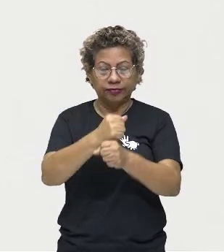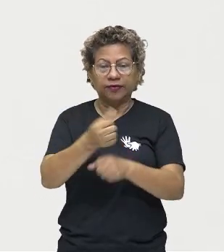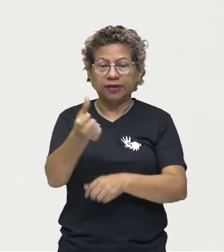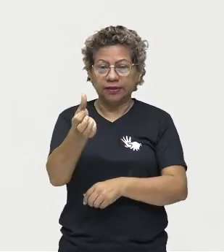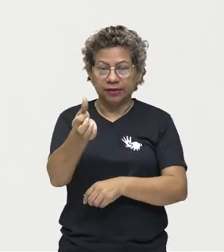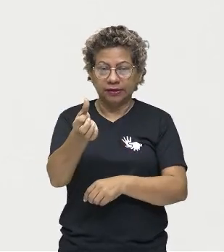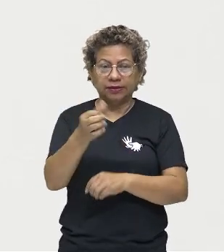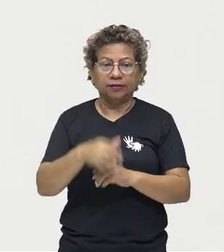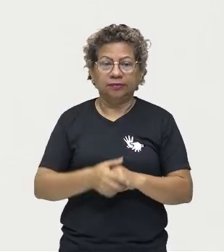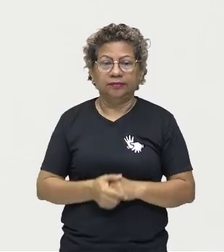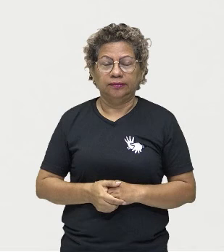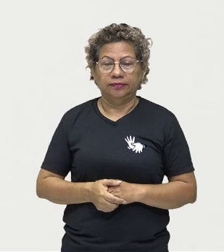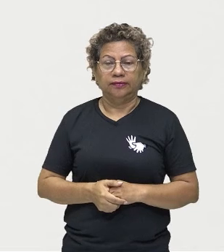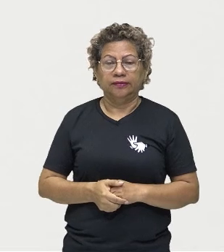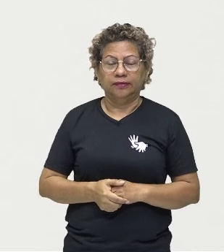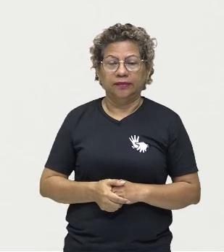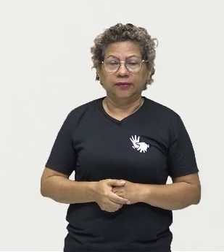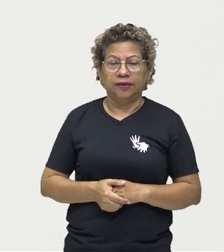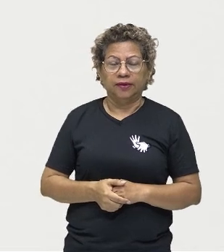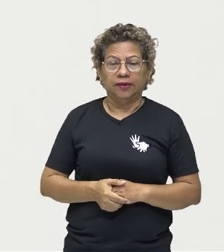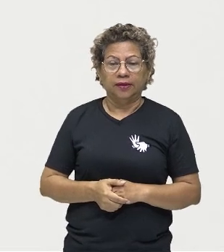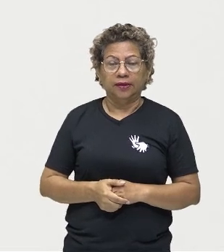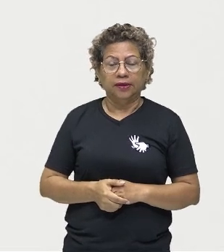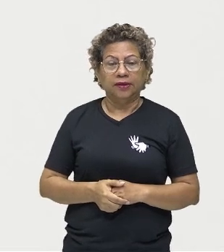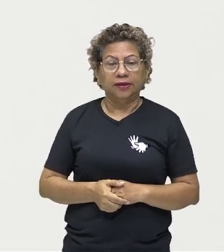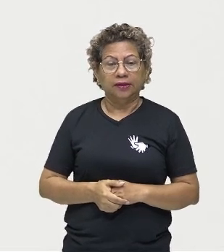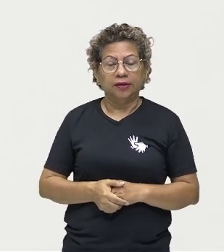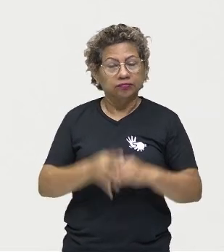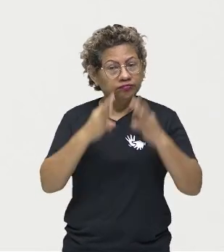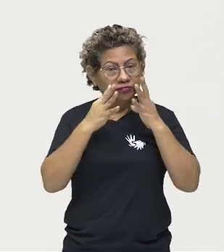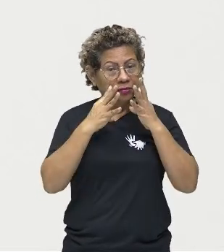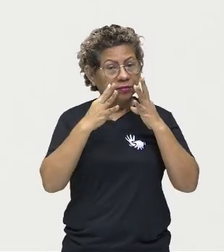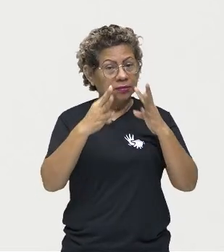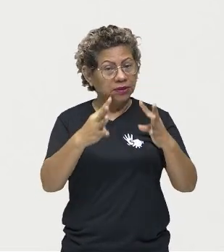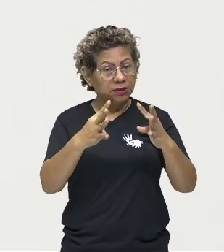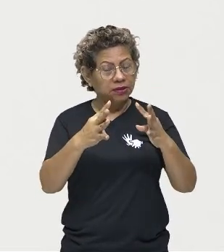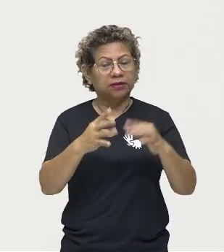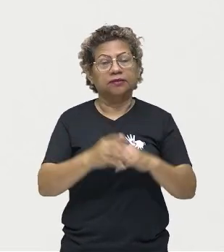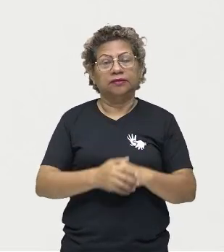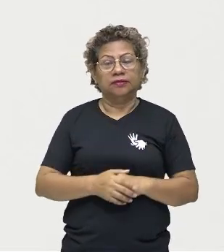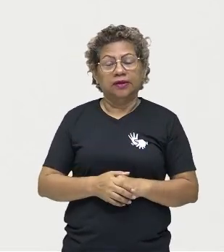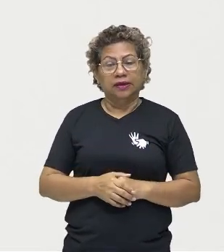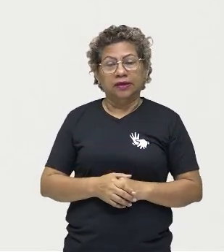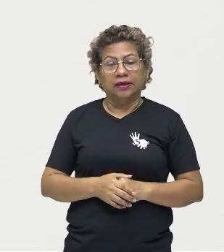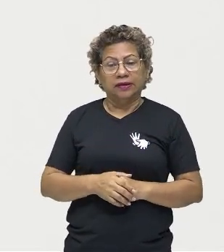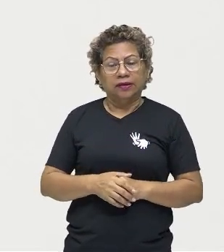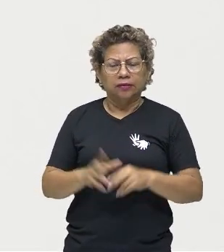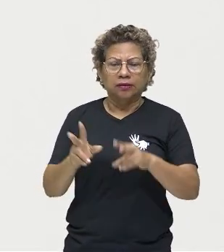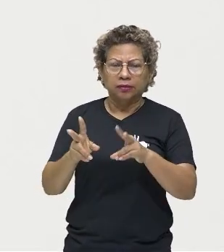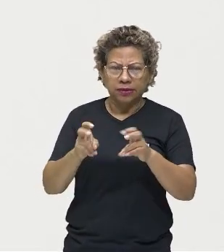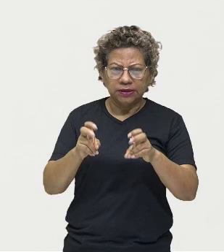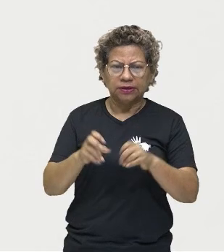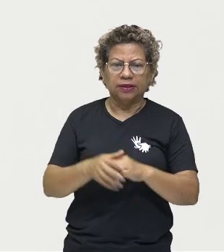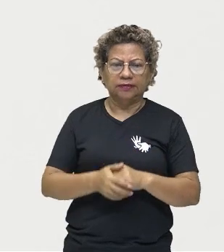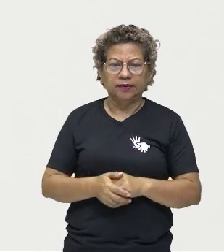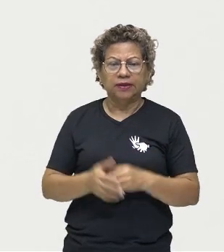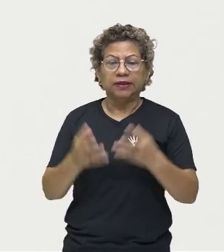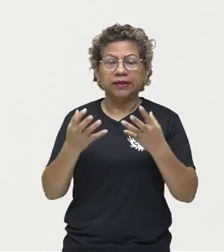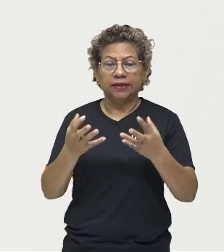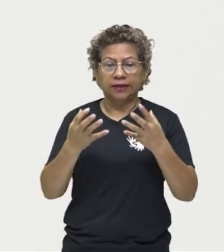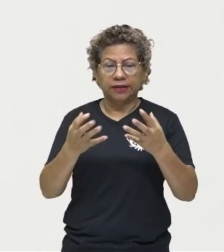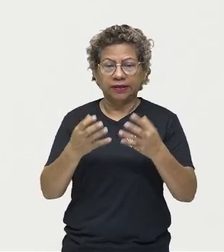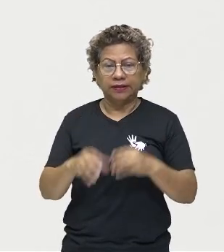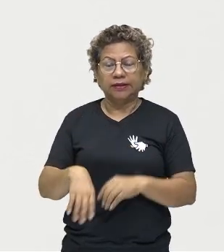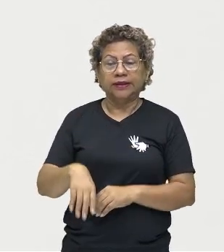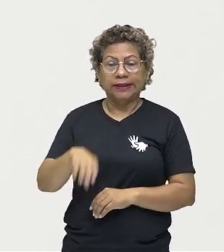detalhe importante. Nas alternativas, nós temos esse distrator aqui, né? 9 centímetros. Observe que ele está querendo saber o segmento